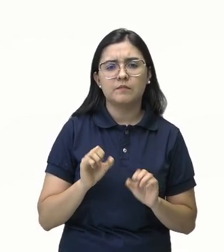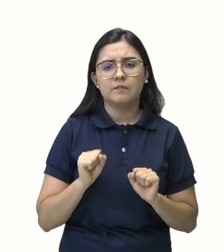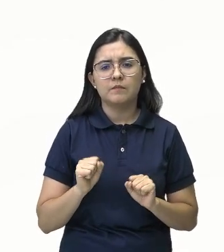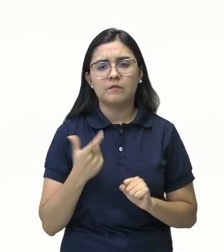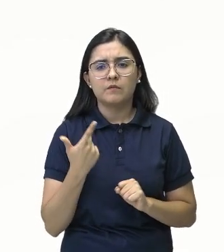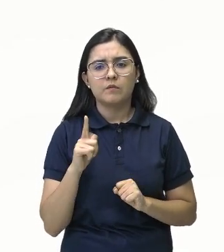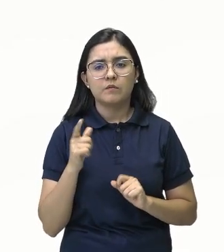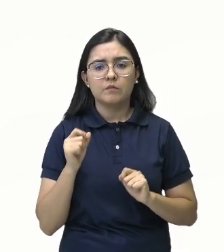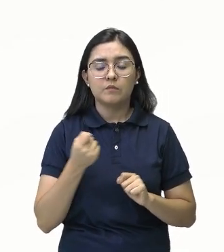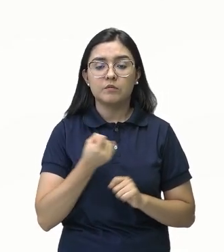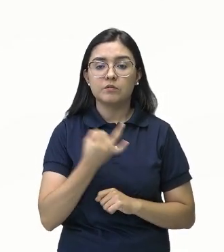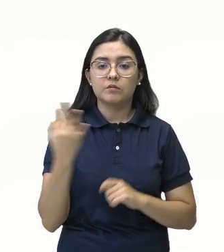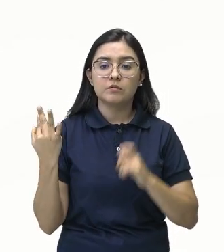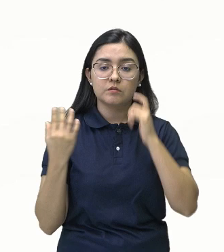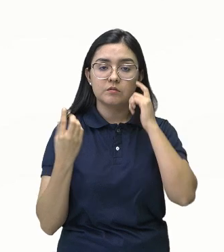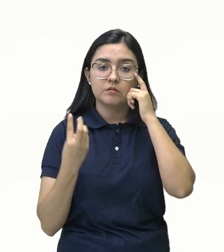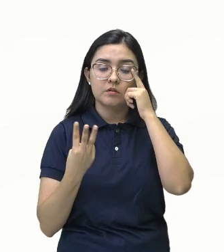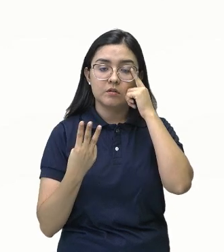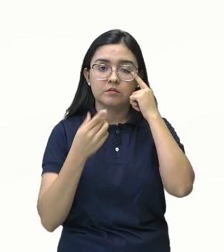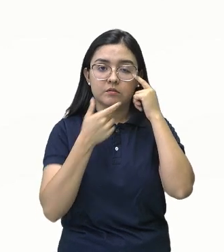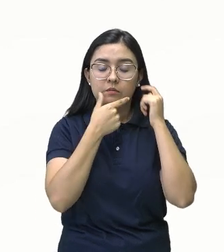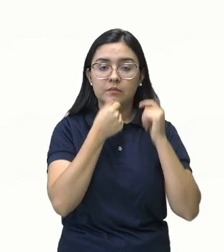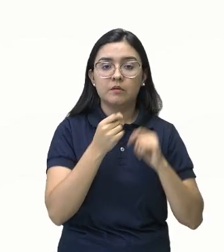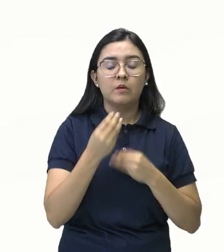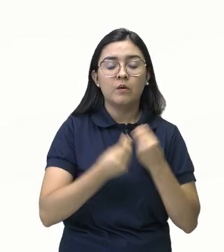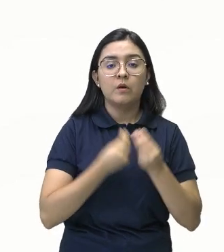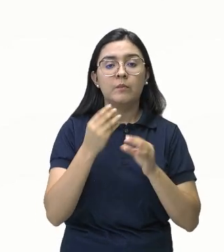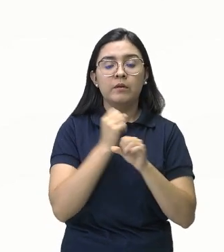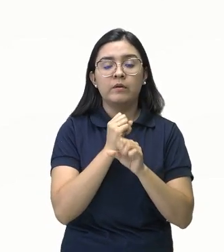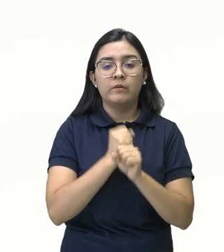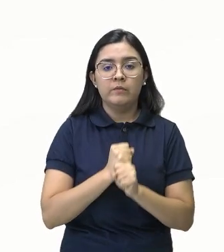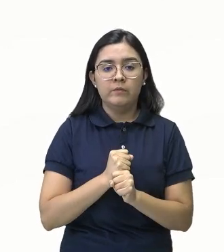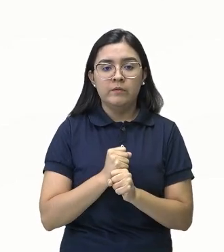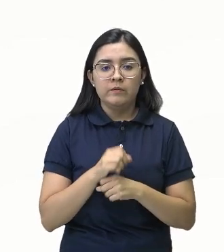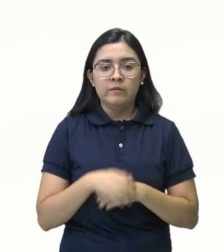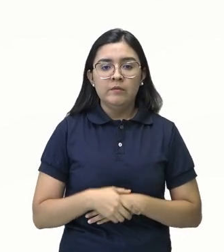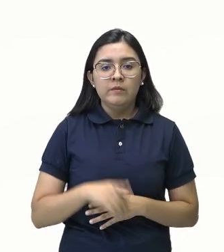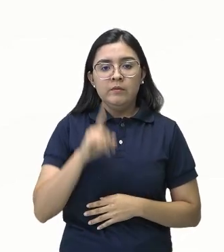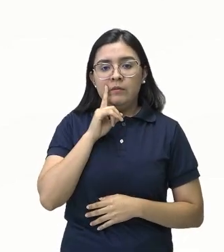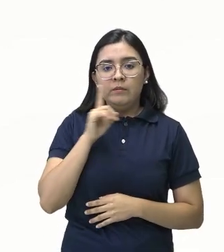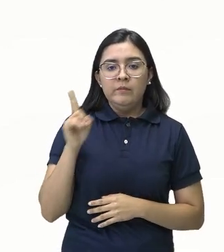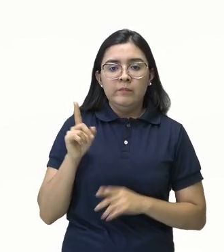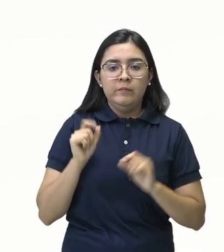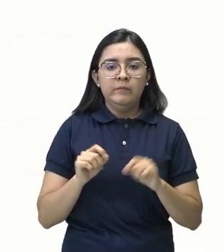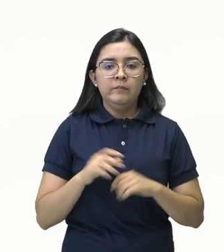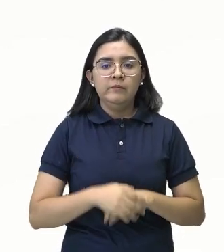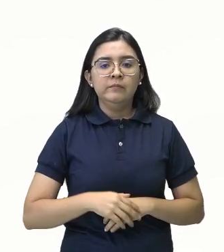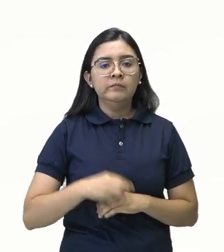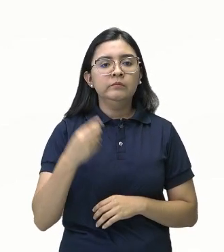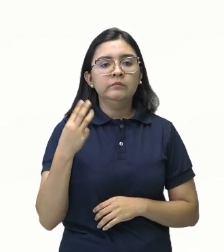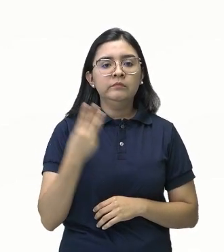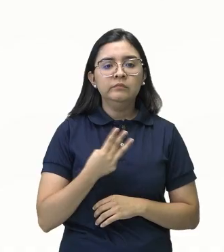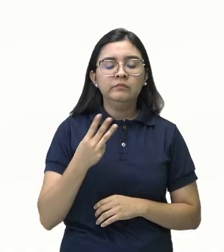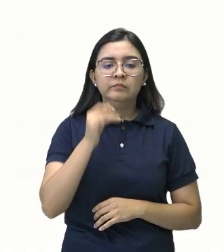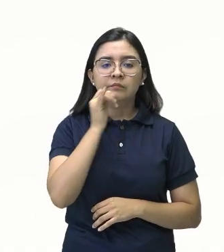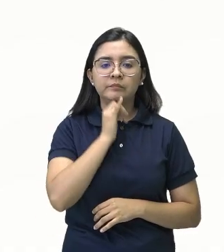se não fosse exatamente 3 homens? Como é que a gente faria? É exatamente o nosso terceiro